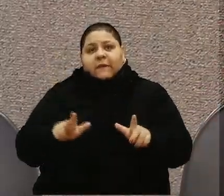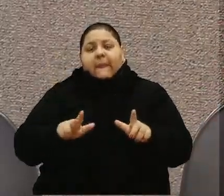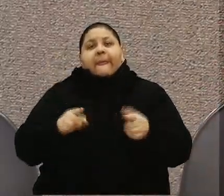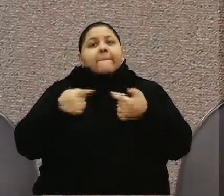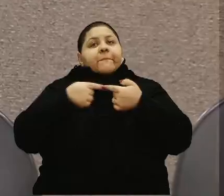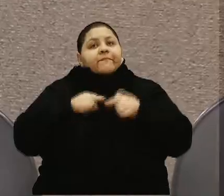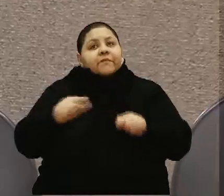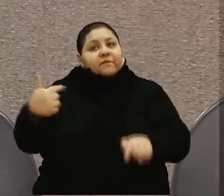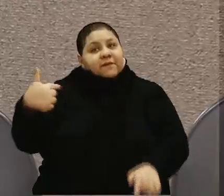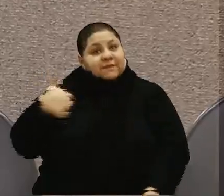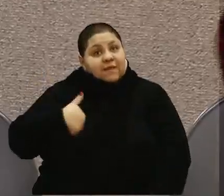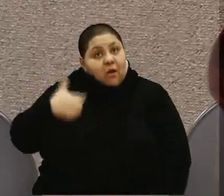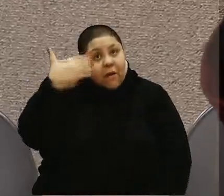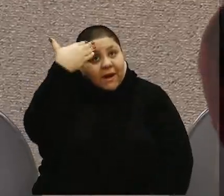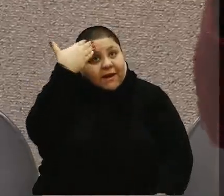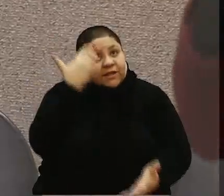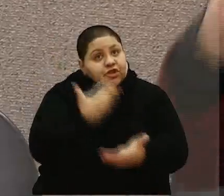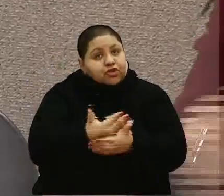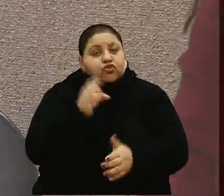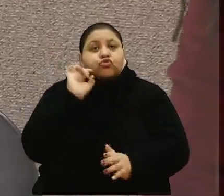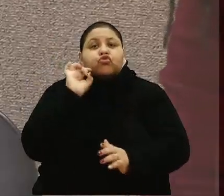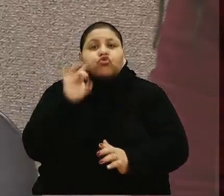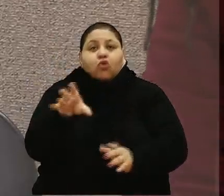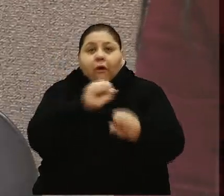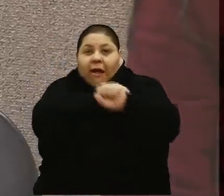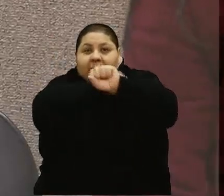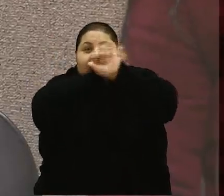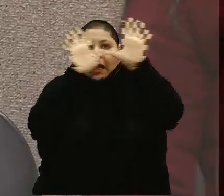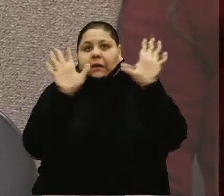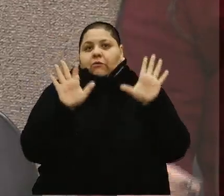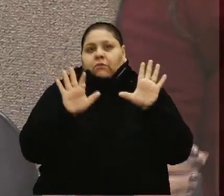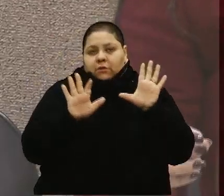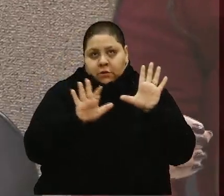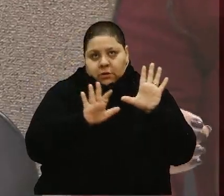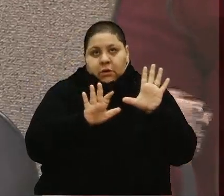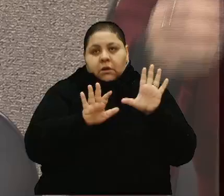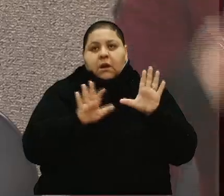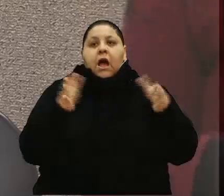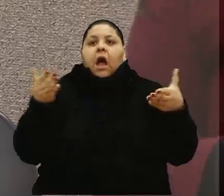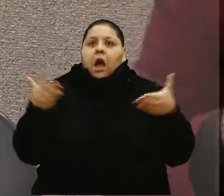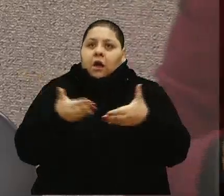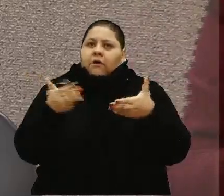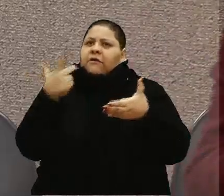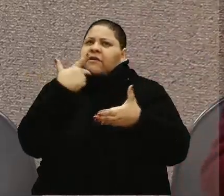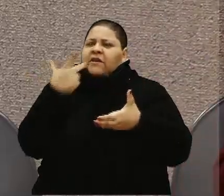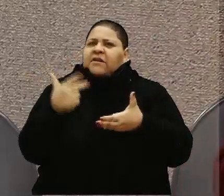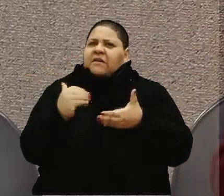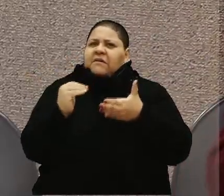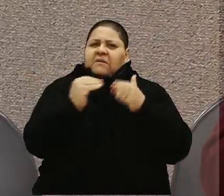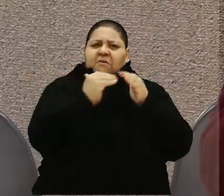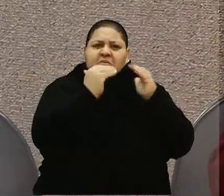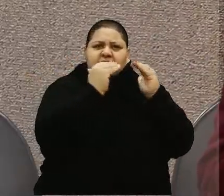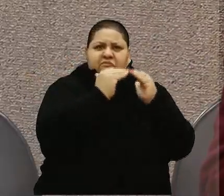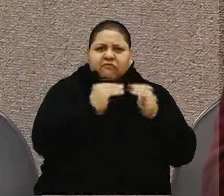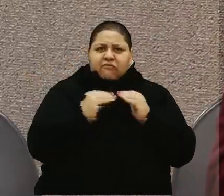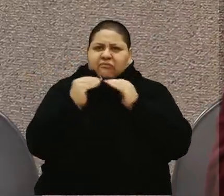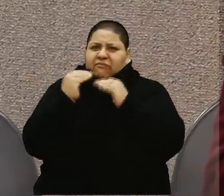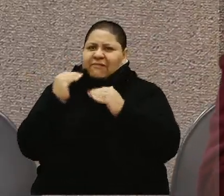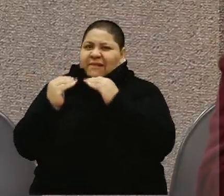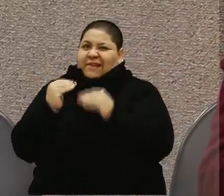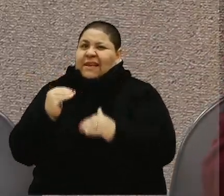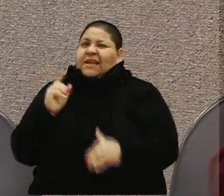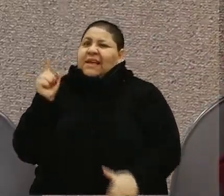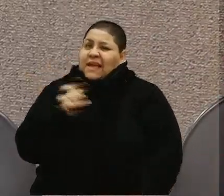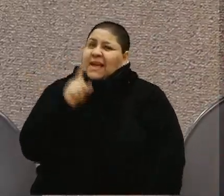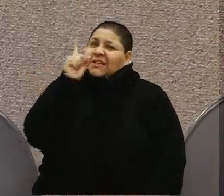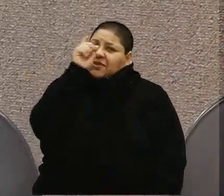é o que eu acredito. Então, eu só queria deixar isso muito claro, assim. Agora, falar sobre coerência e incoerência é complexo,